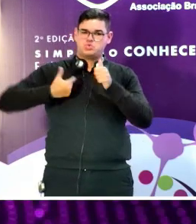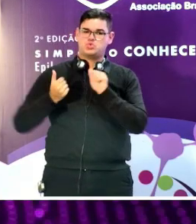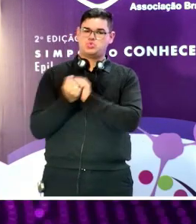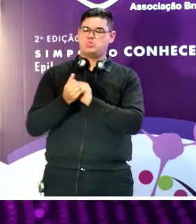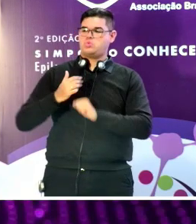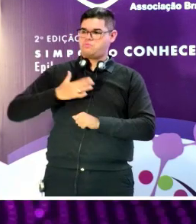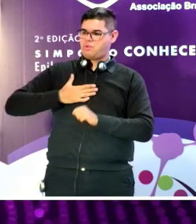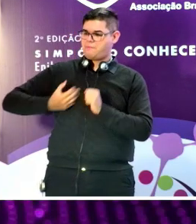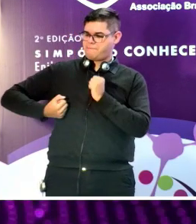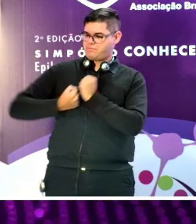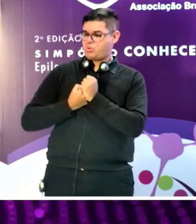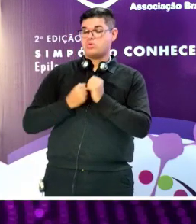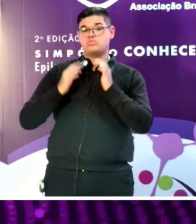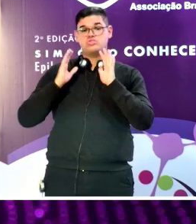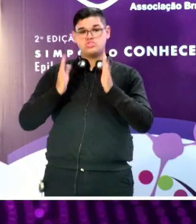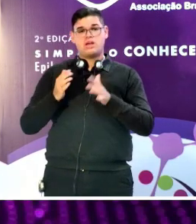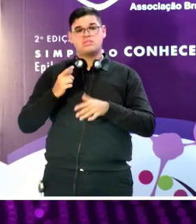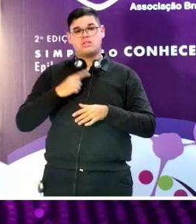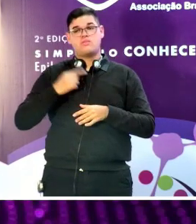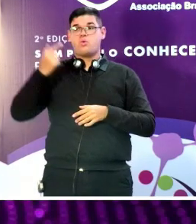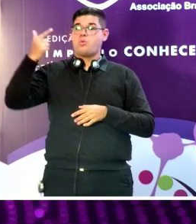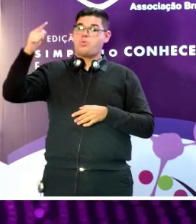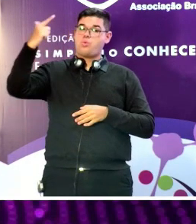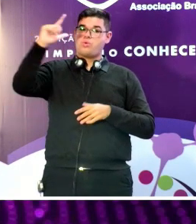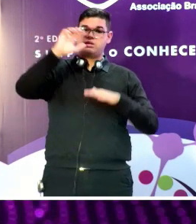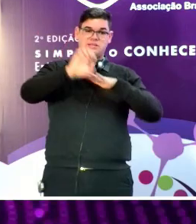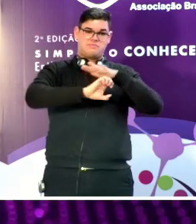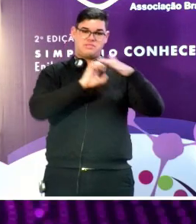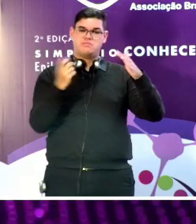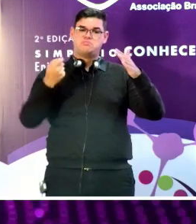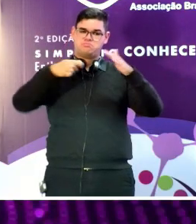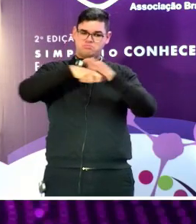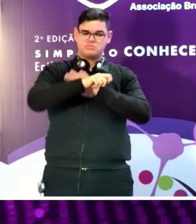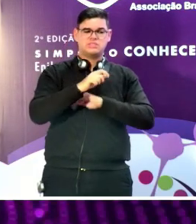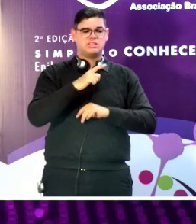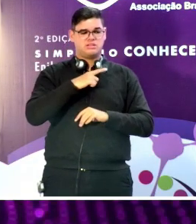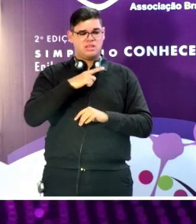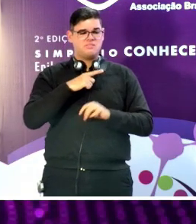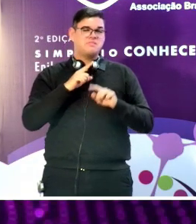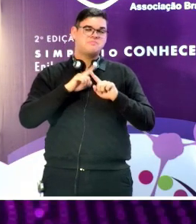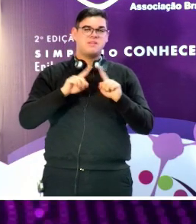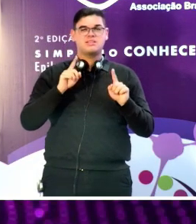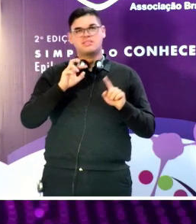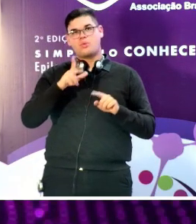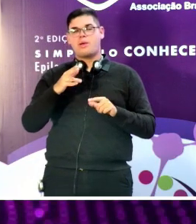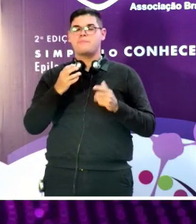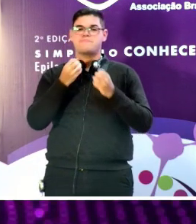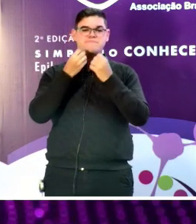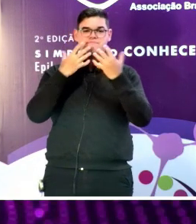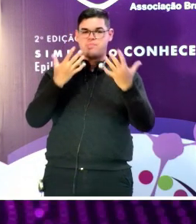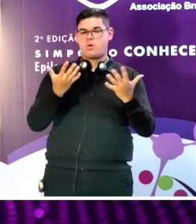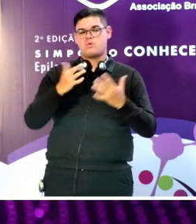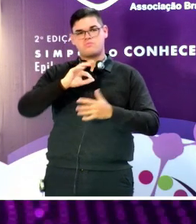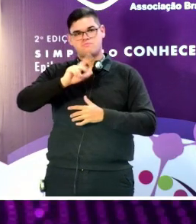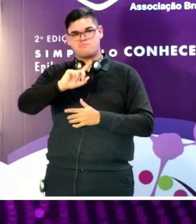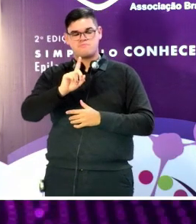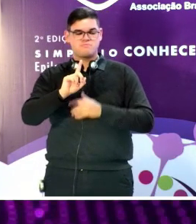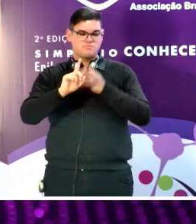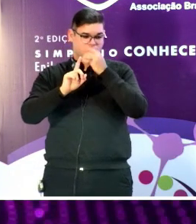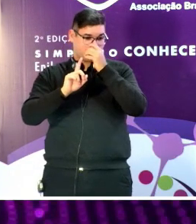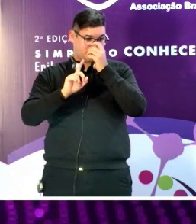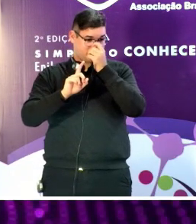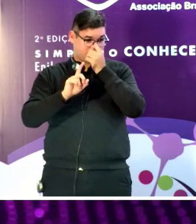Nós já tivemos bons financiamentos, é claro que não chega perto, né, de um estudo clínico, mas bons financiamentos para chegar até